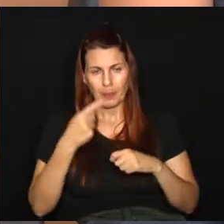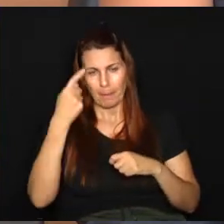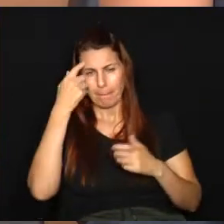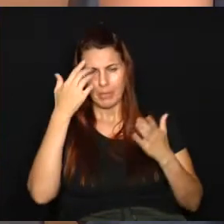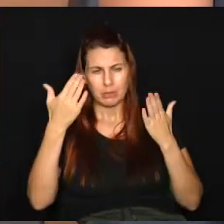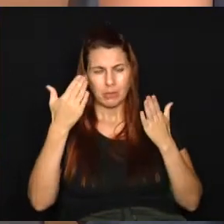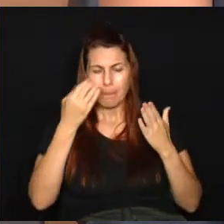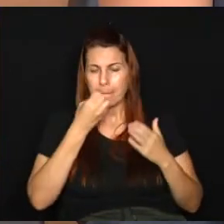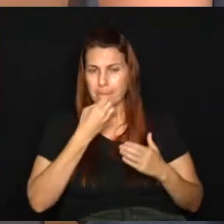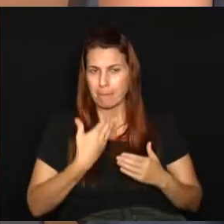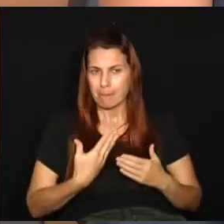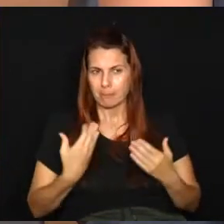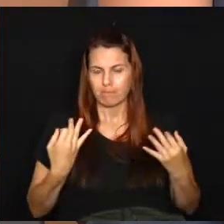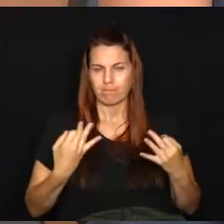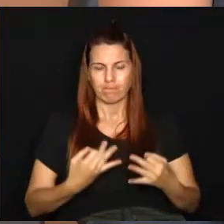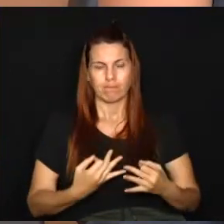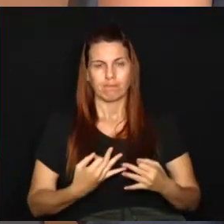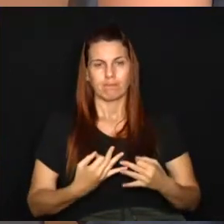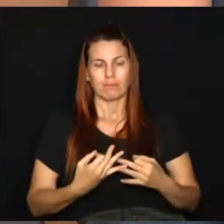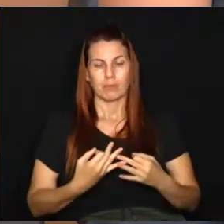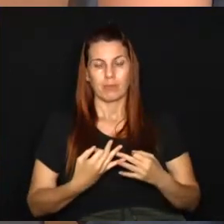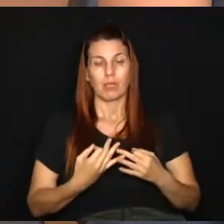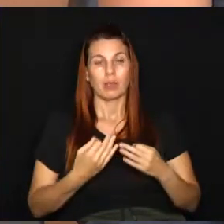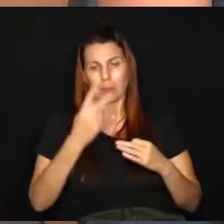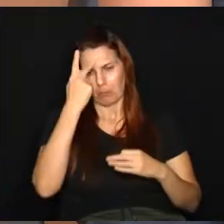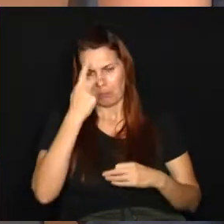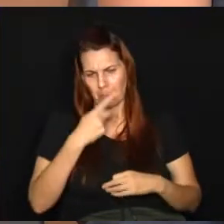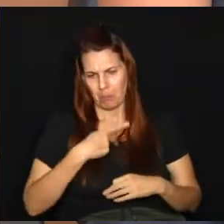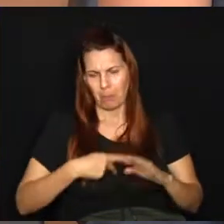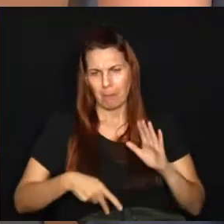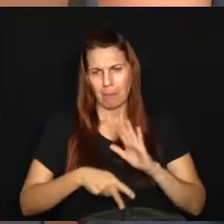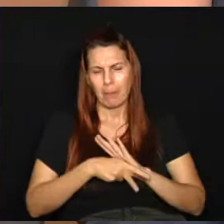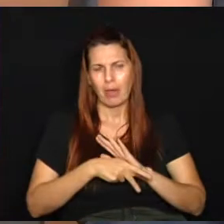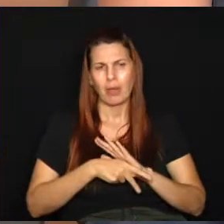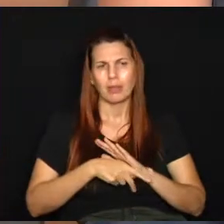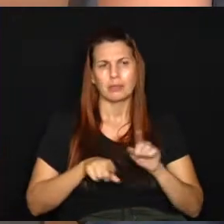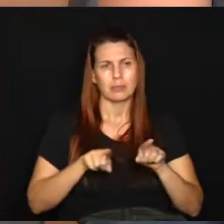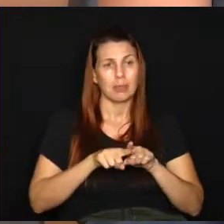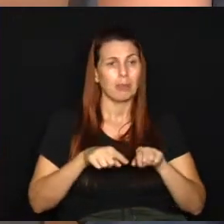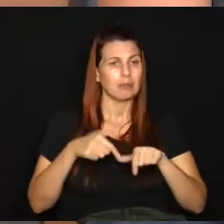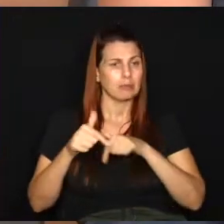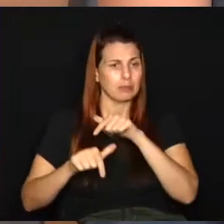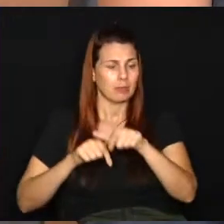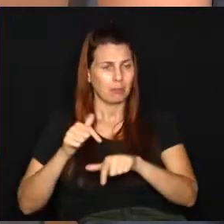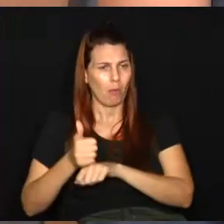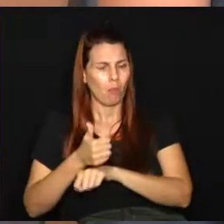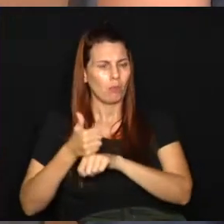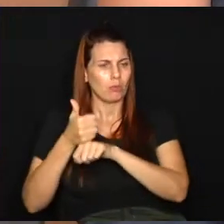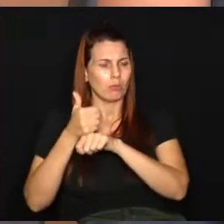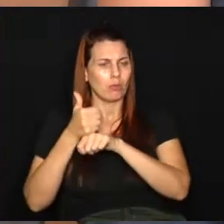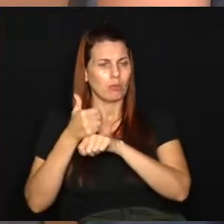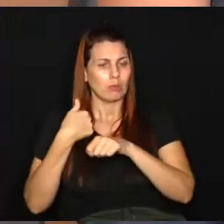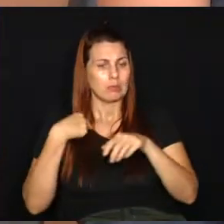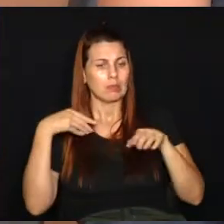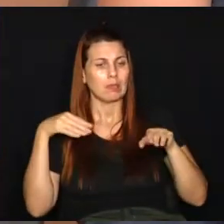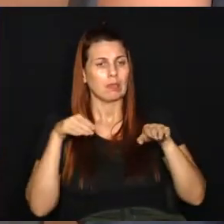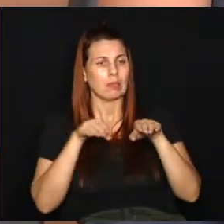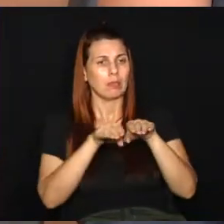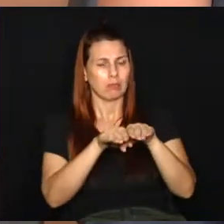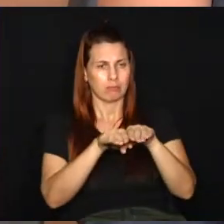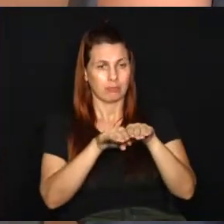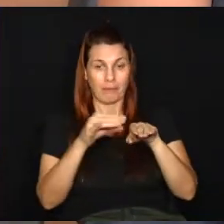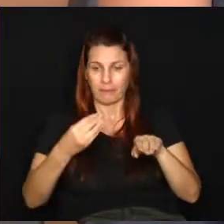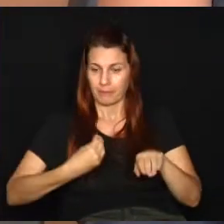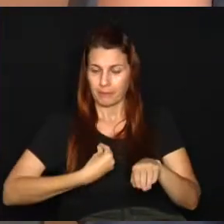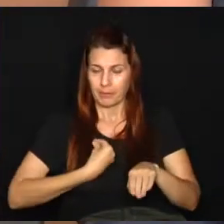psicologicamente, se a gente não estiver em relações tanto pessoais quanto profissionais, numa situação de equidade, e se a gente não estiver viva,